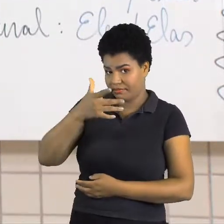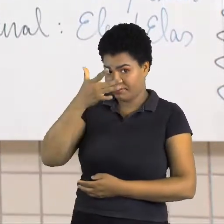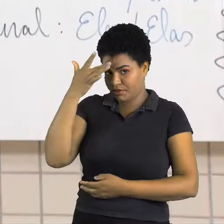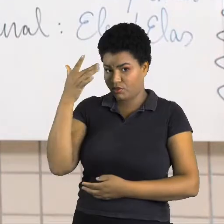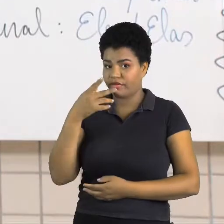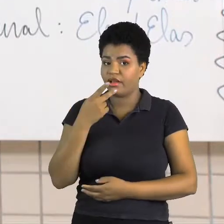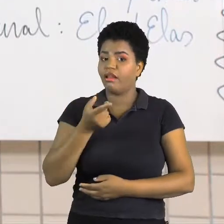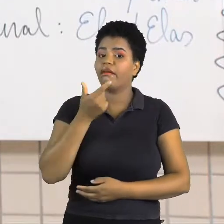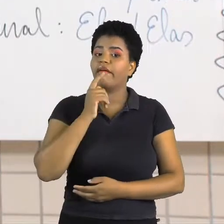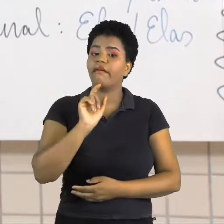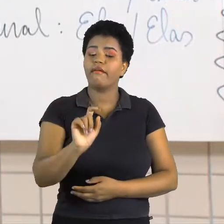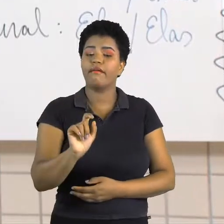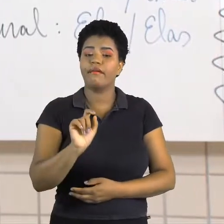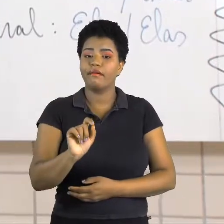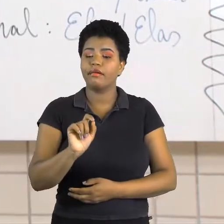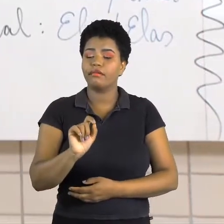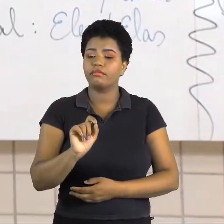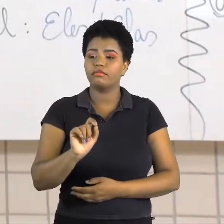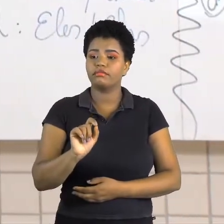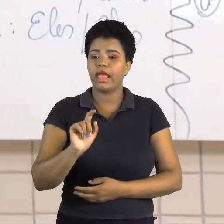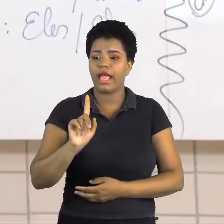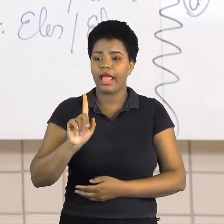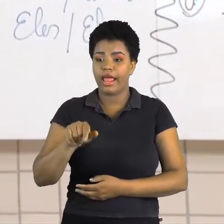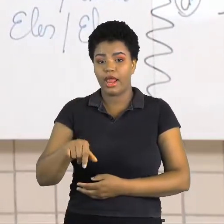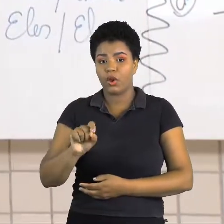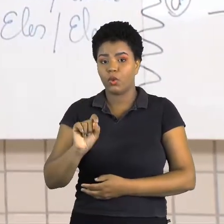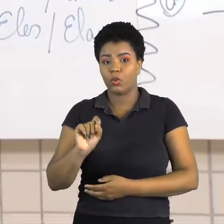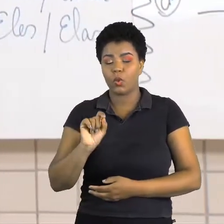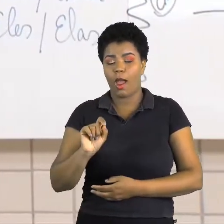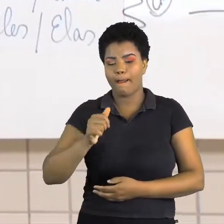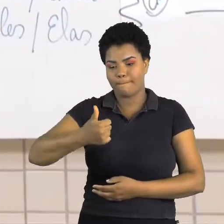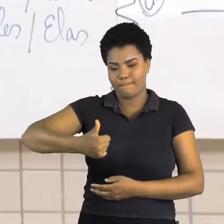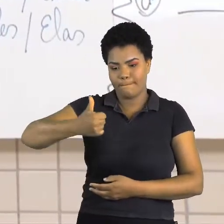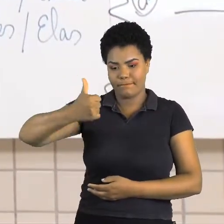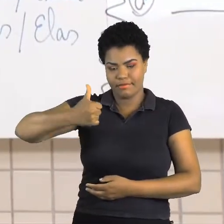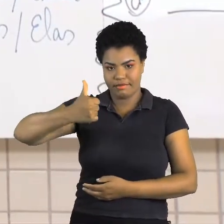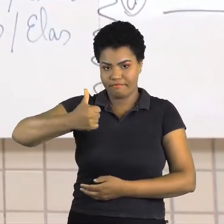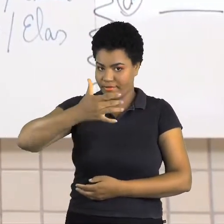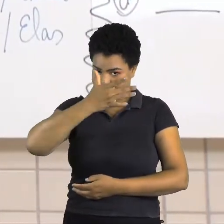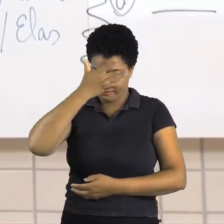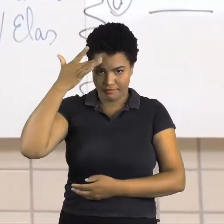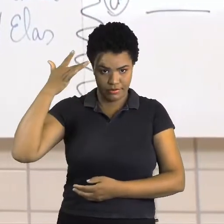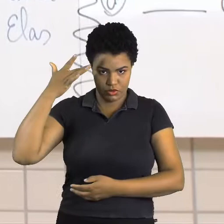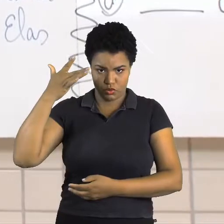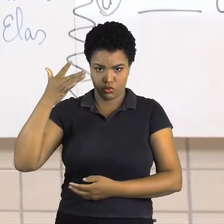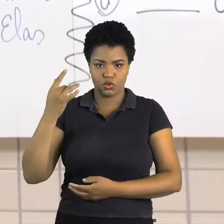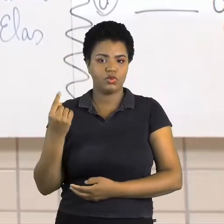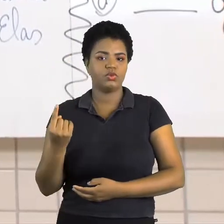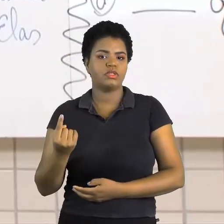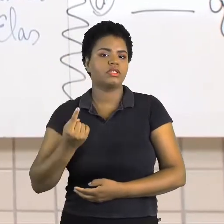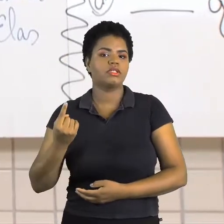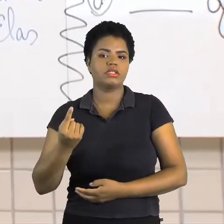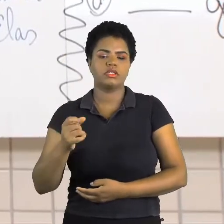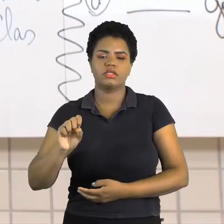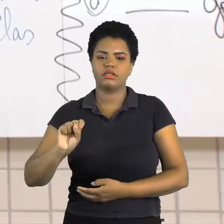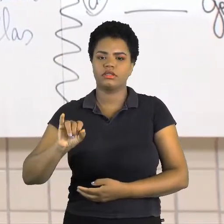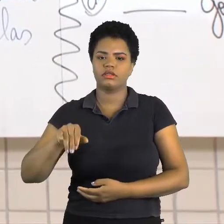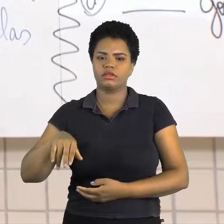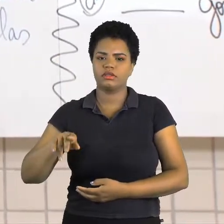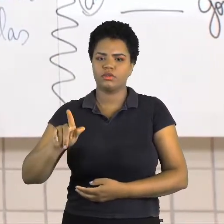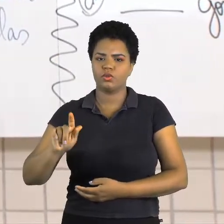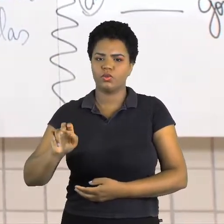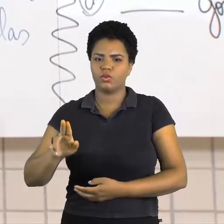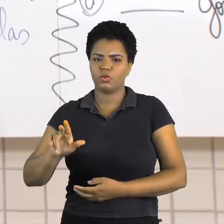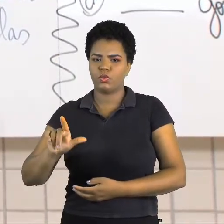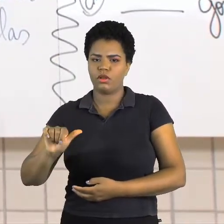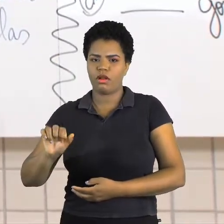a pessoa que fala, eu vou falar que ela é a primeira pessoa do singular, que é eu. Então,